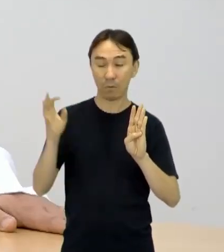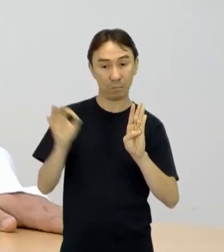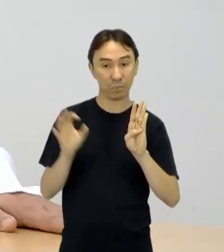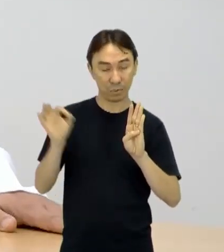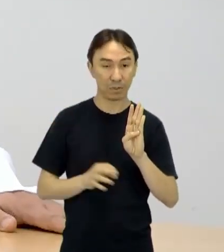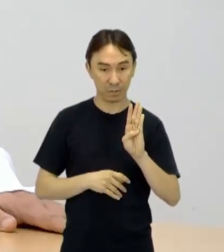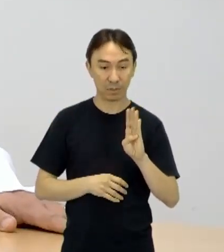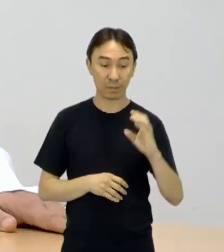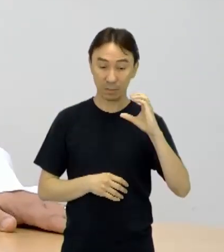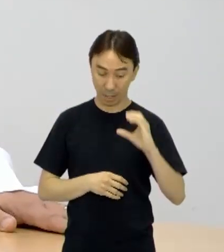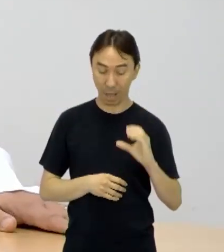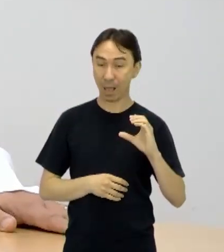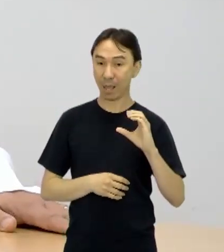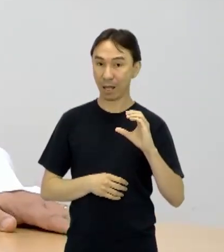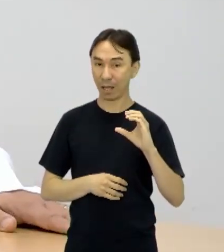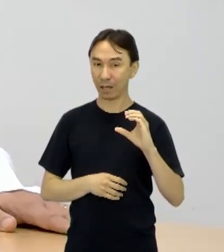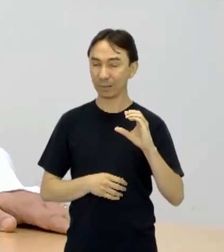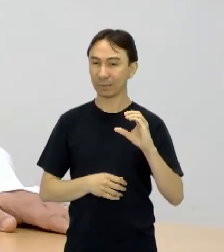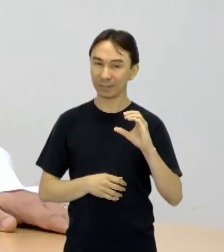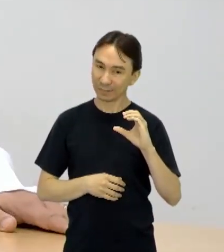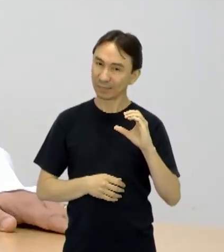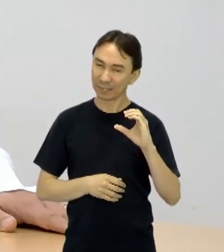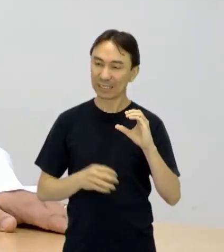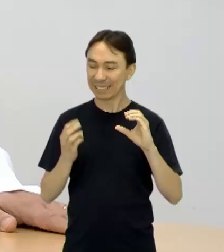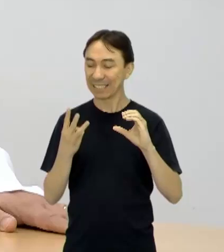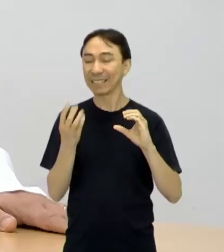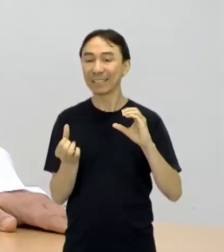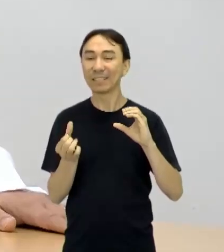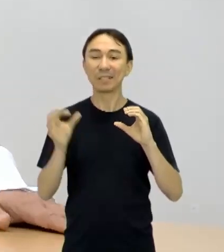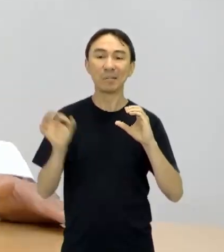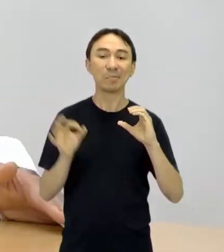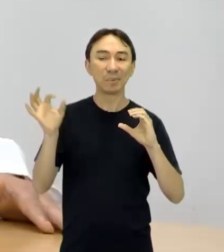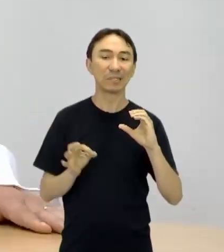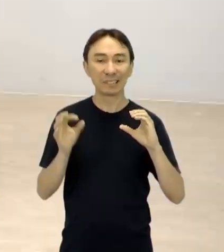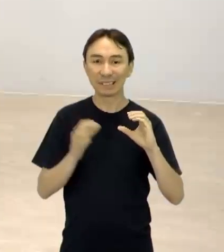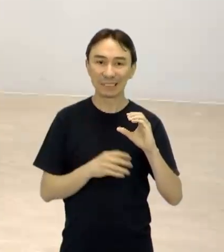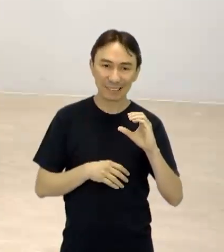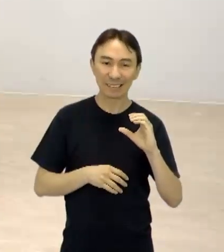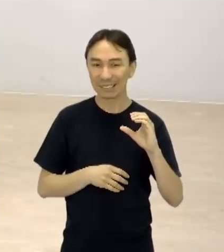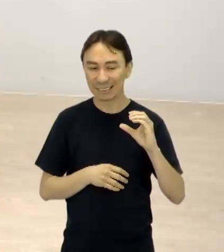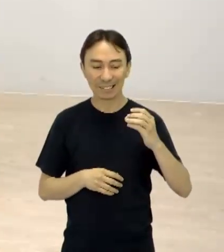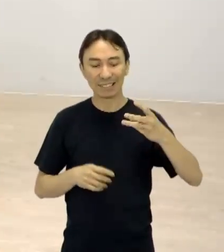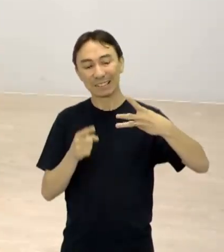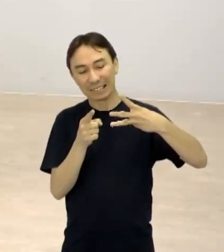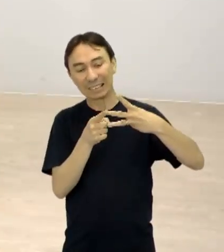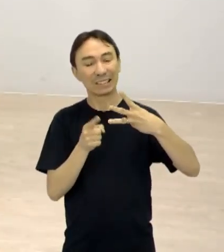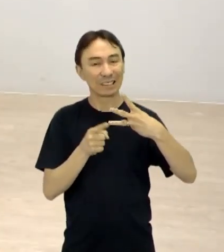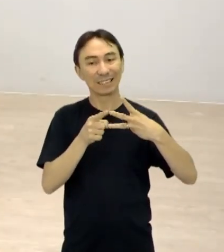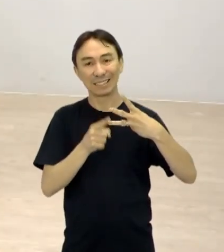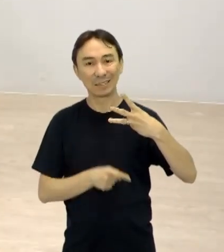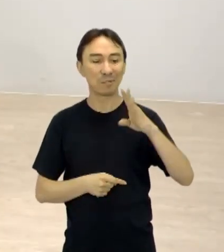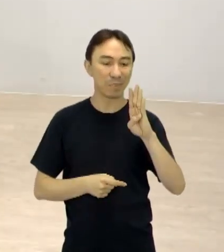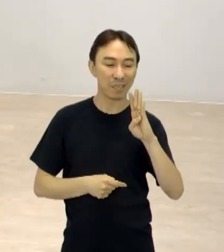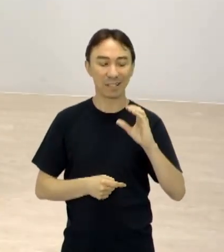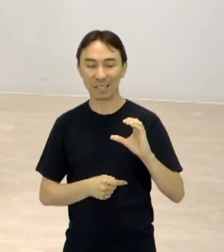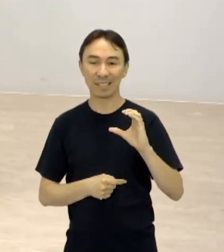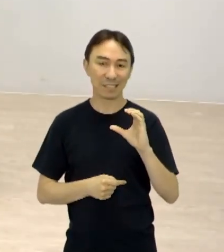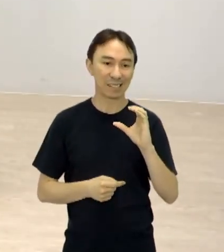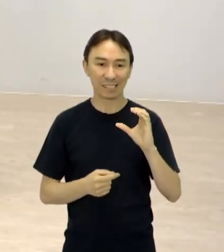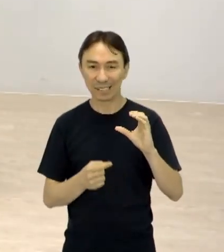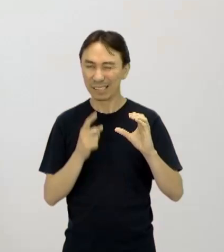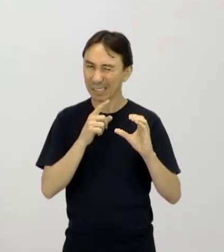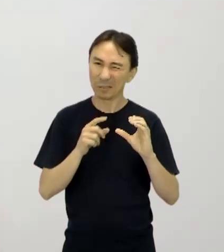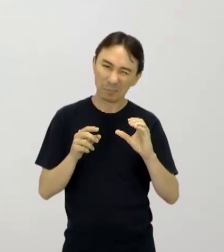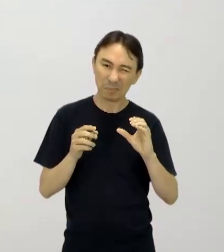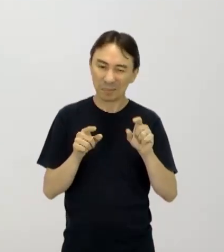44%. Letra C, 36%. Quase empatou. Aí já está mais dividido, né, Joel? Então,